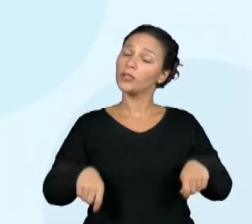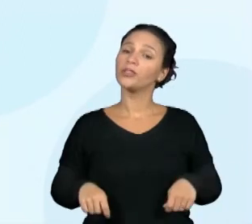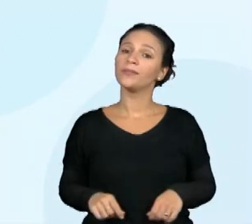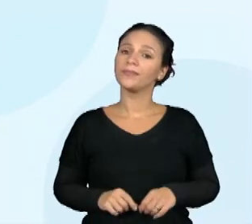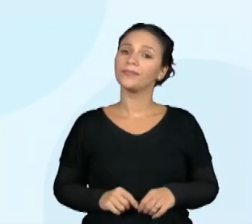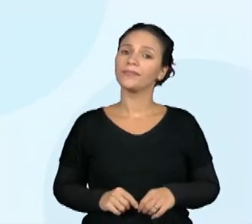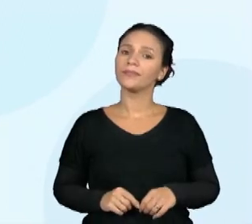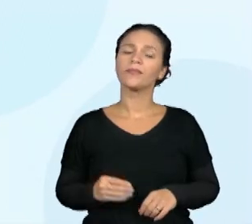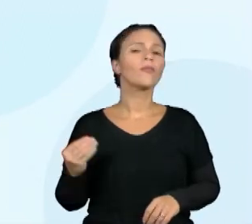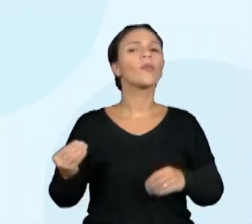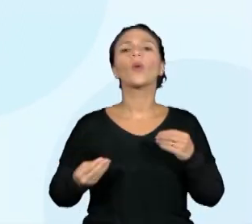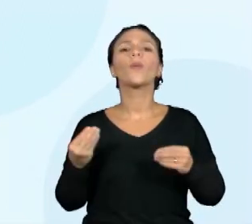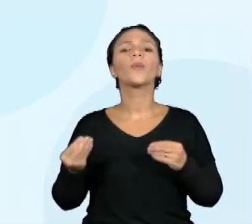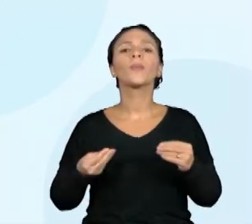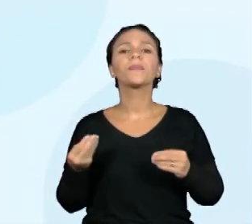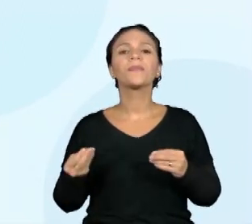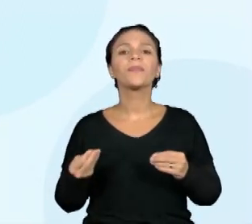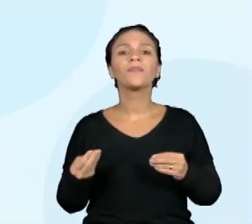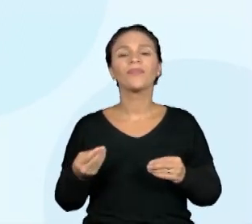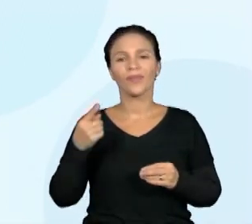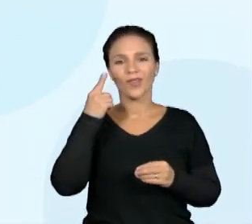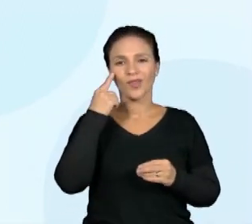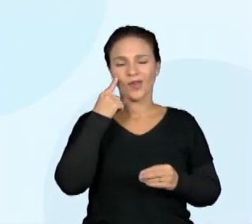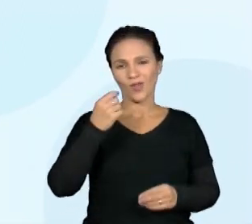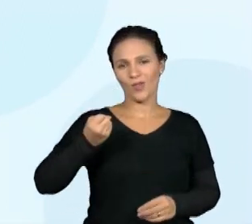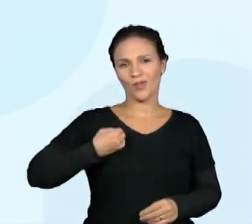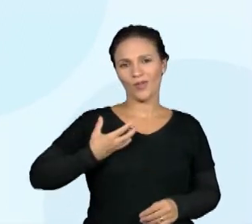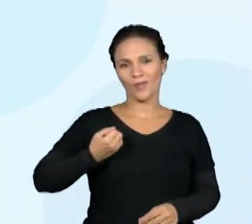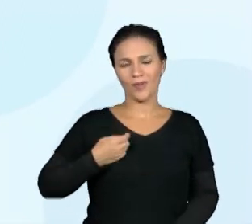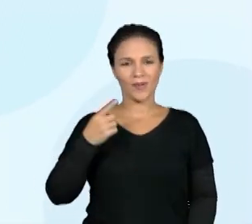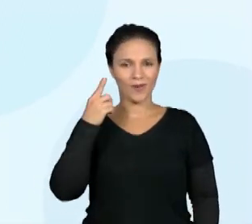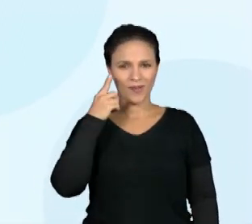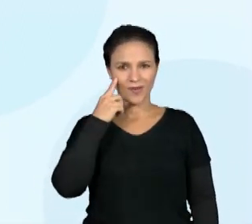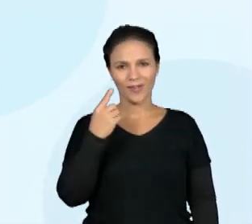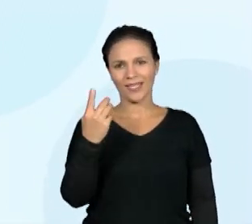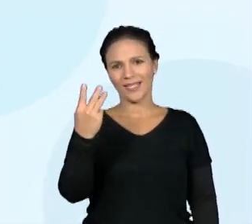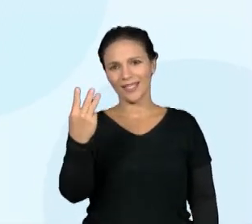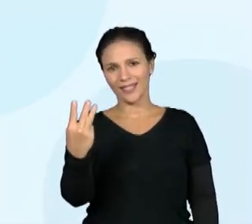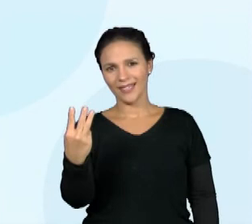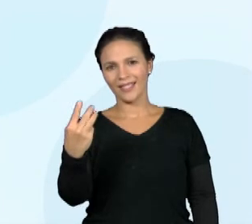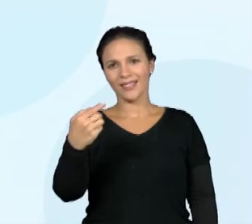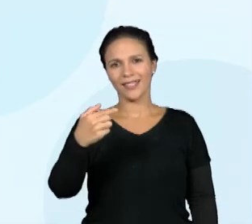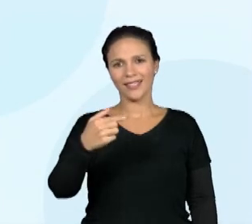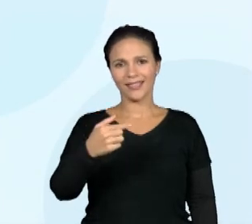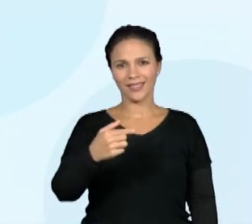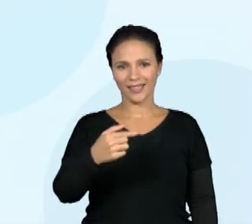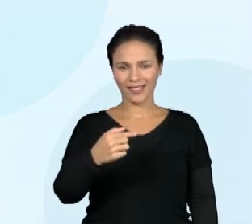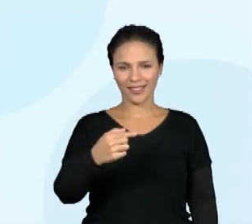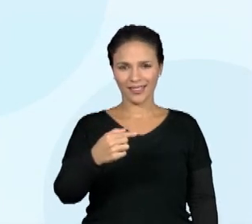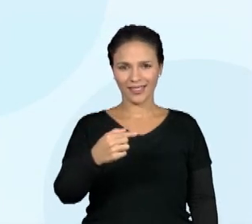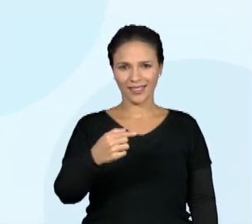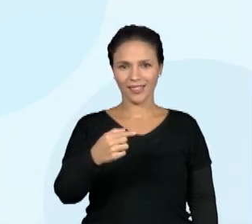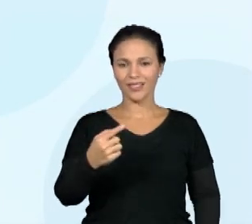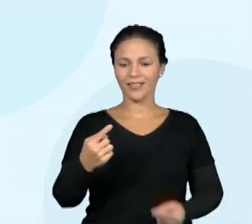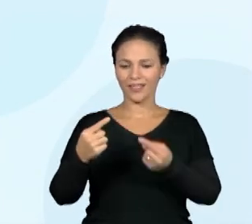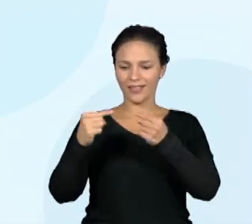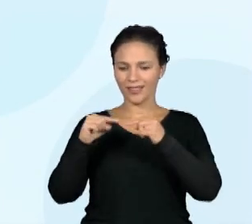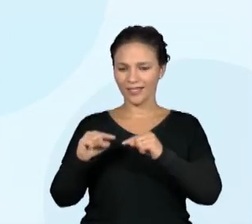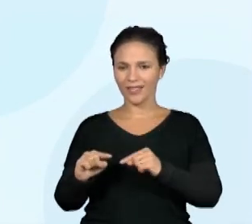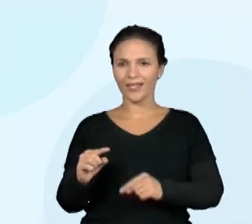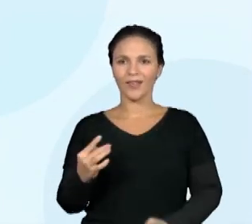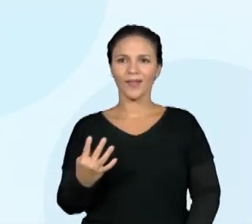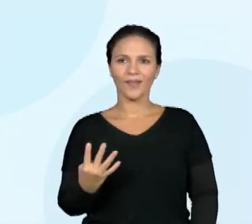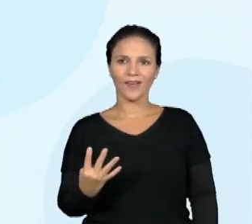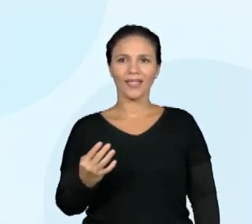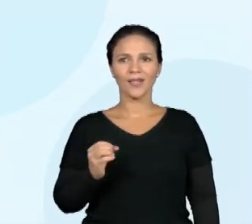É quando a gente arma a conta, a gente gosta de falar essa palavra, armar a conta. Então,